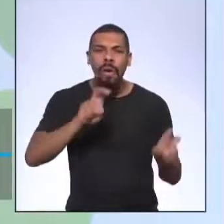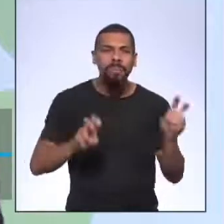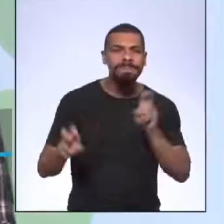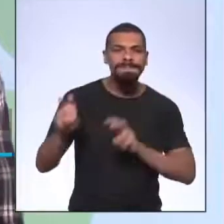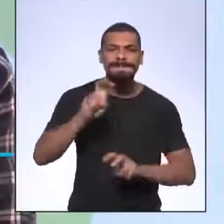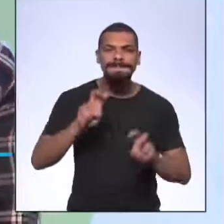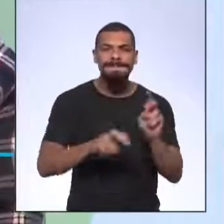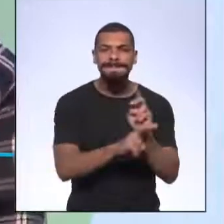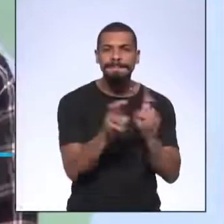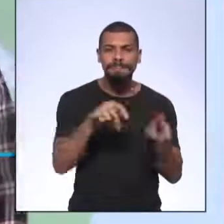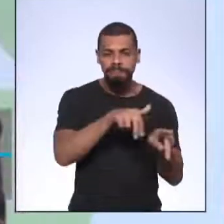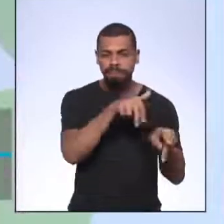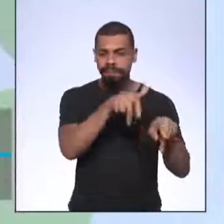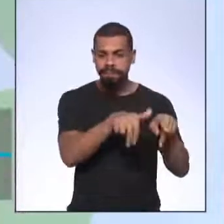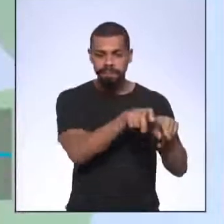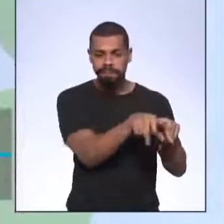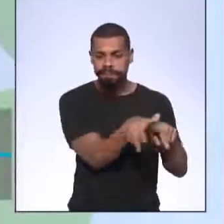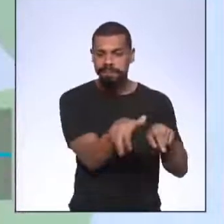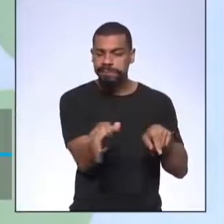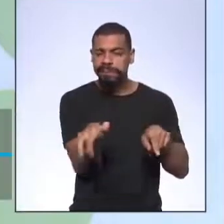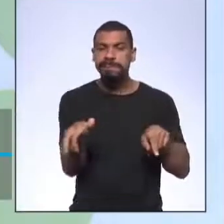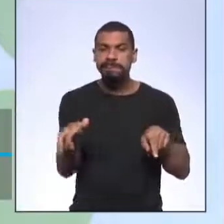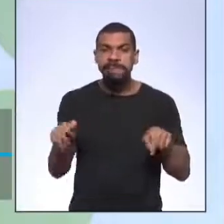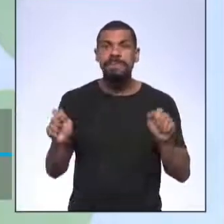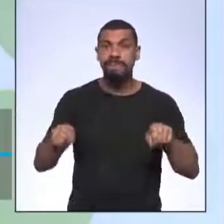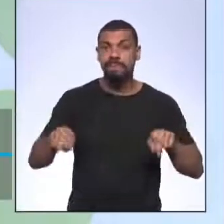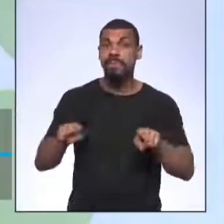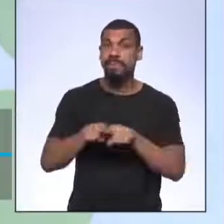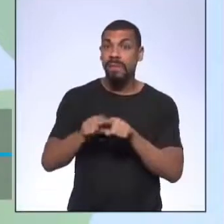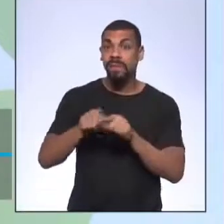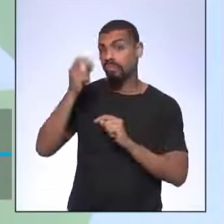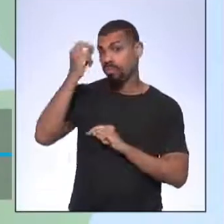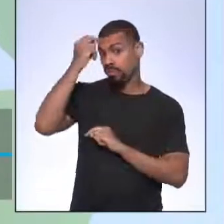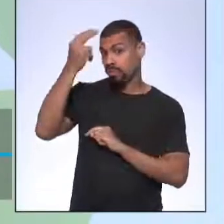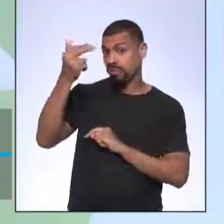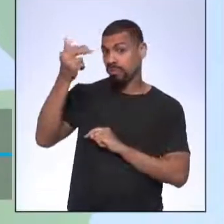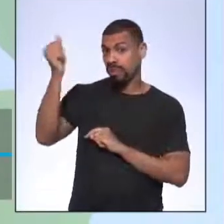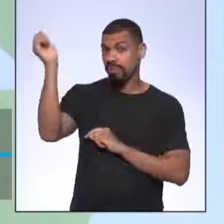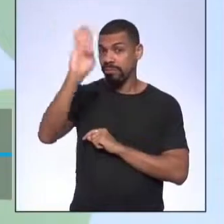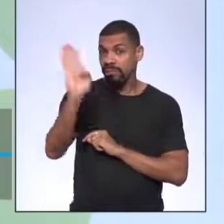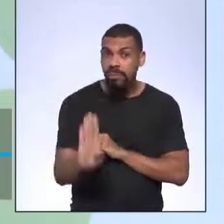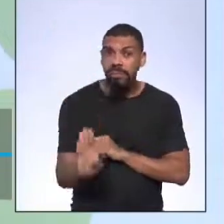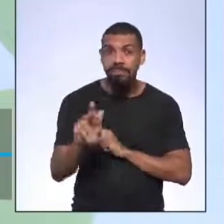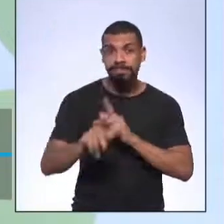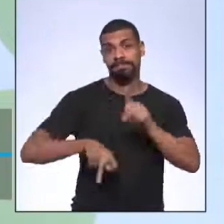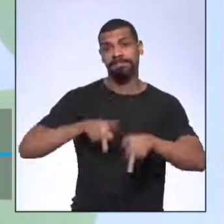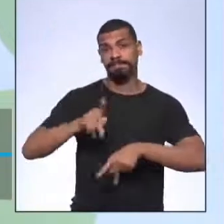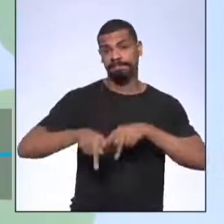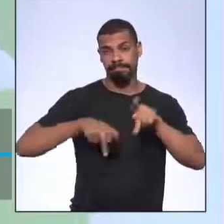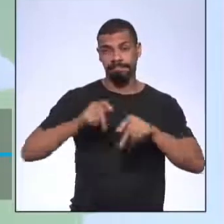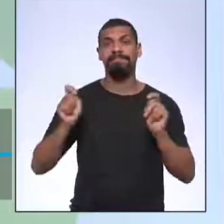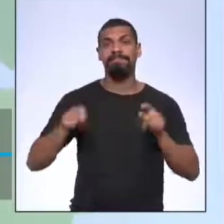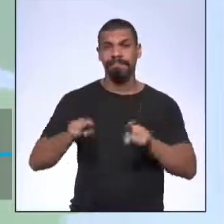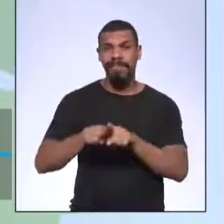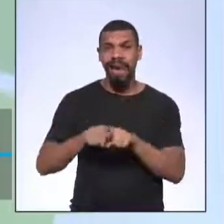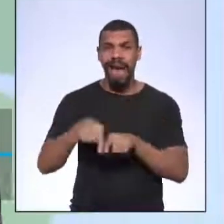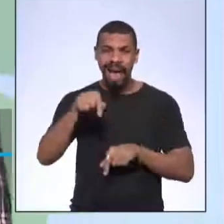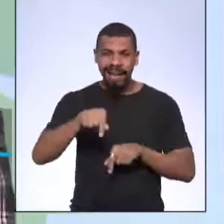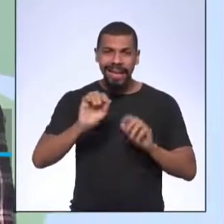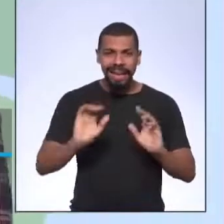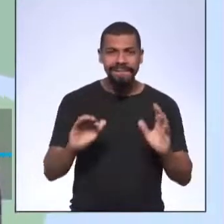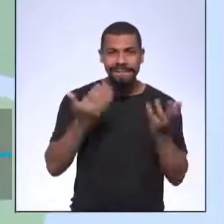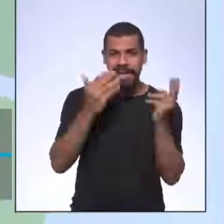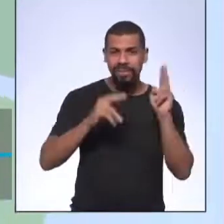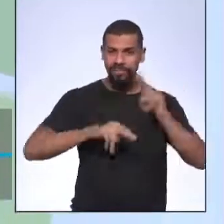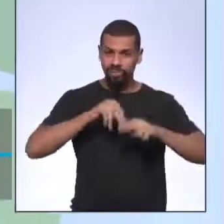e isso é importante para reforçar Justamente a questão da identidade cultural do povo brasileiro inclusive as festas juninas aqui no